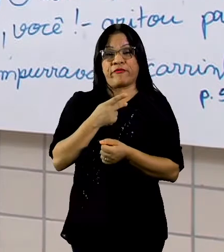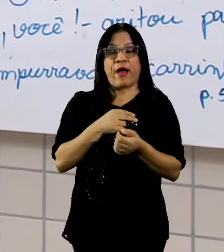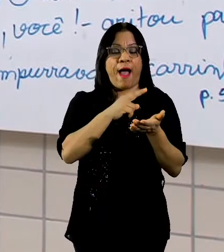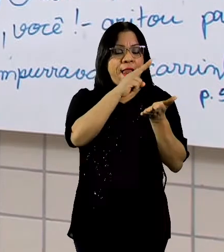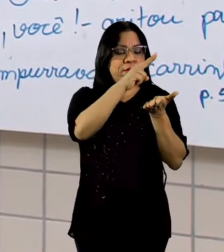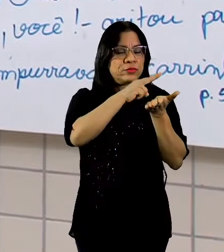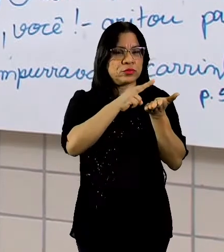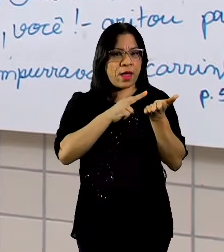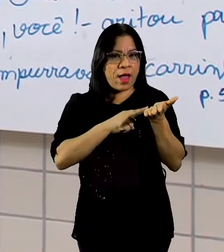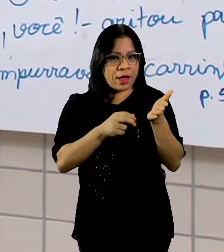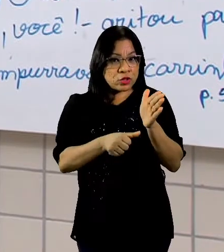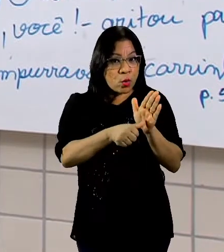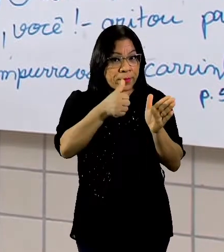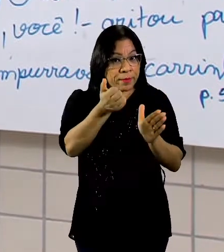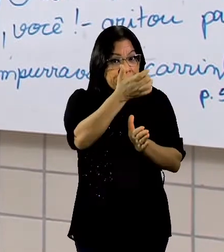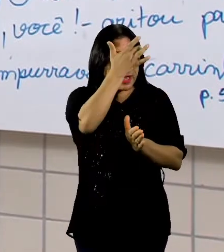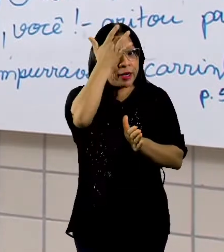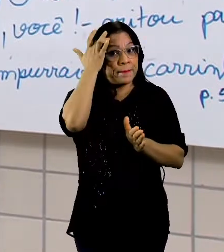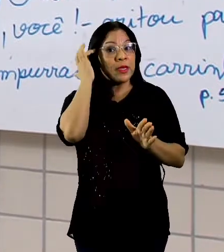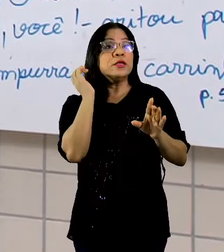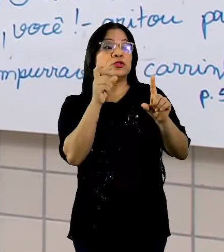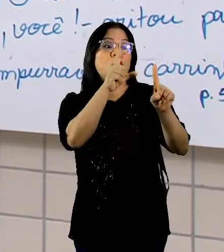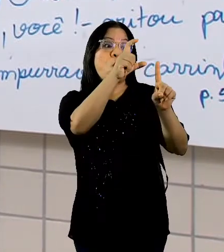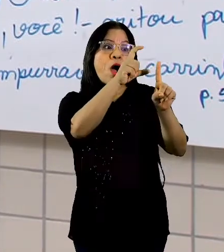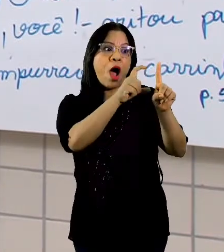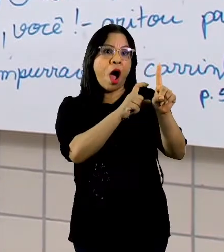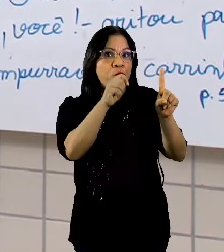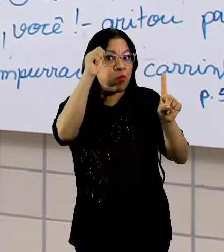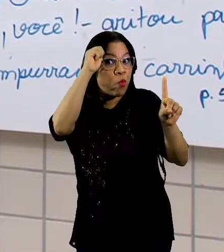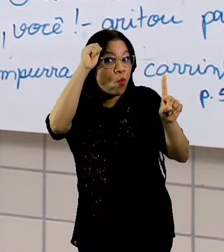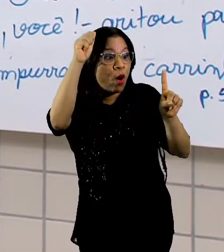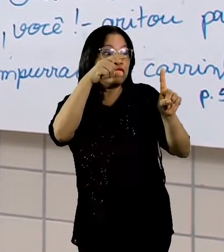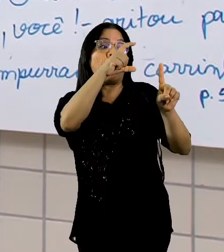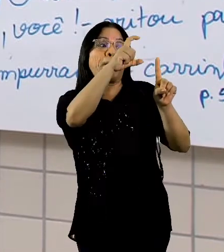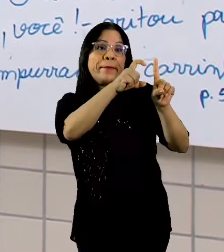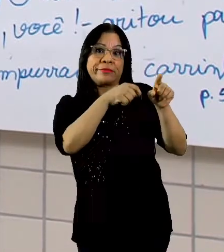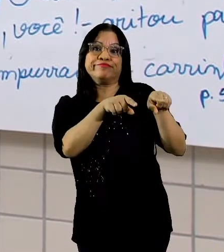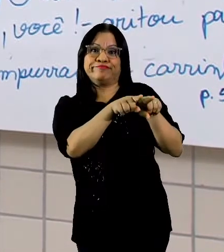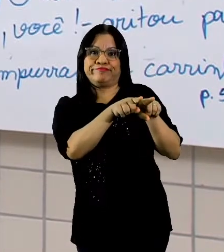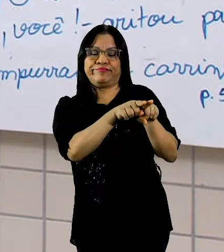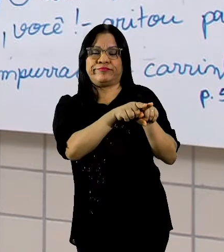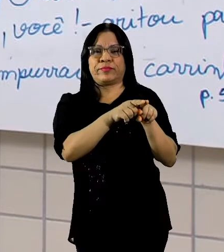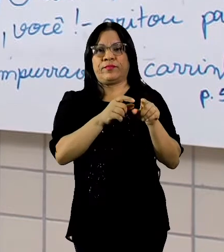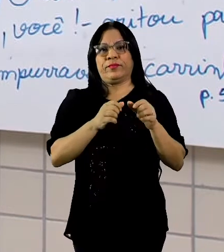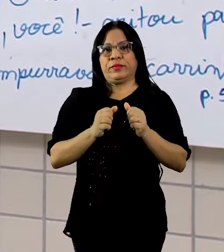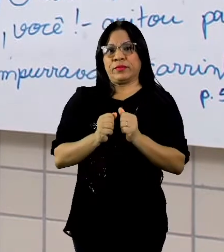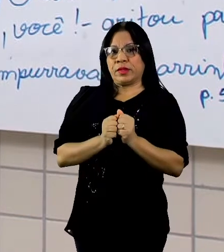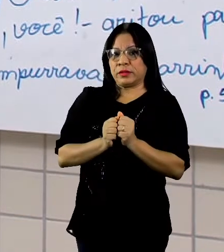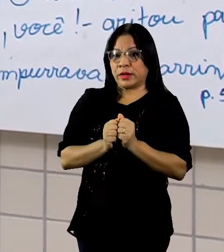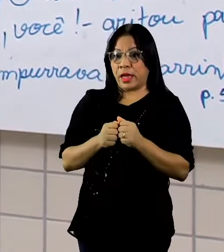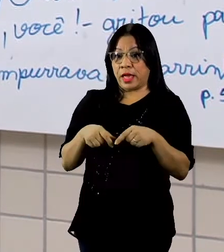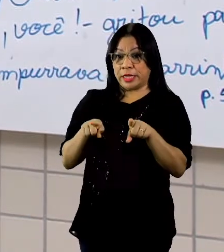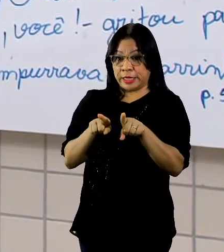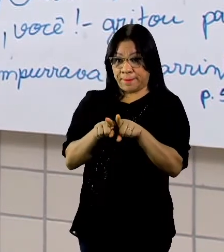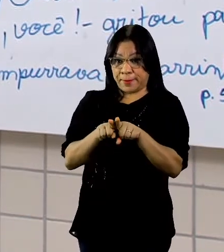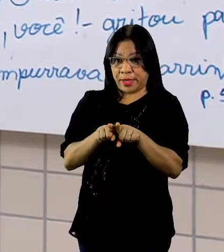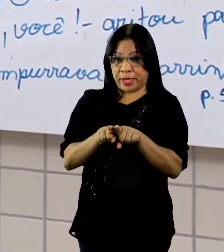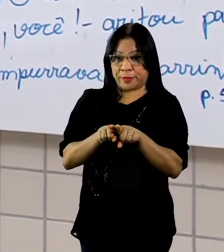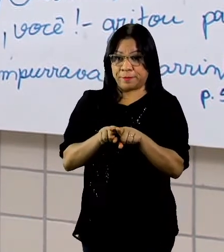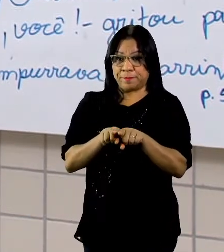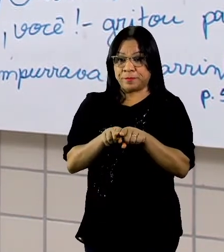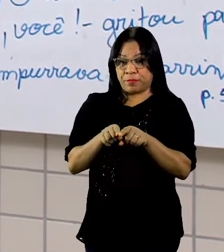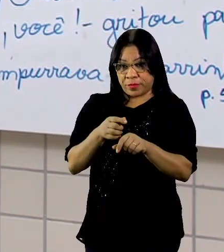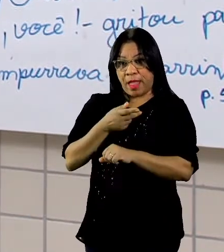que comprova que o narrador é personagem. Aqui, a fala da personagem, porque